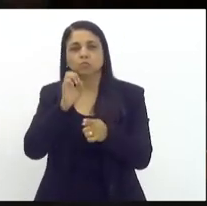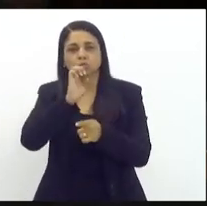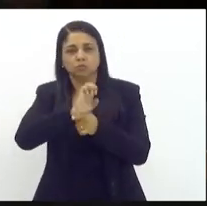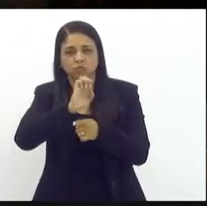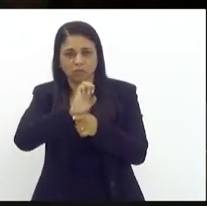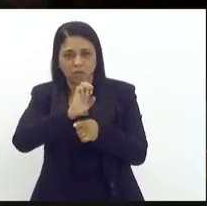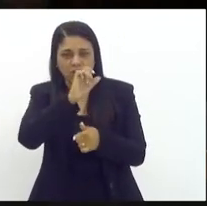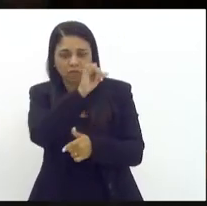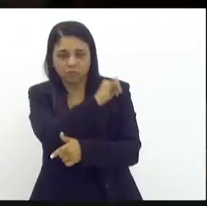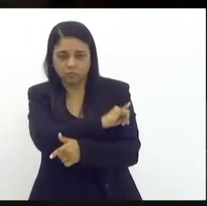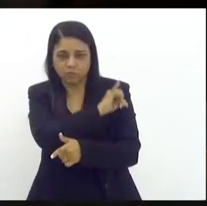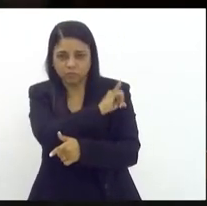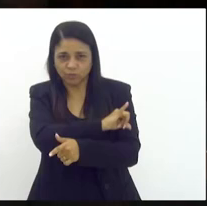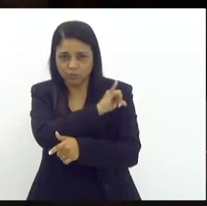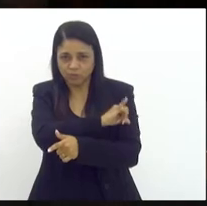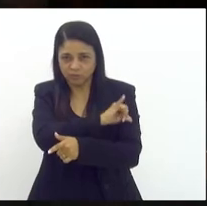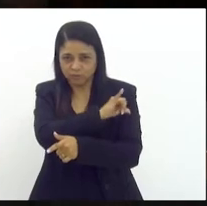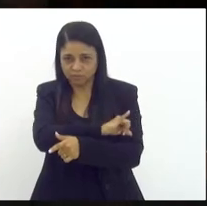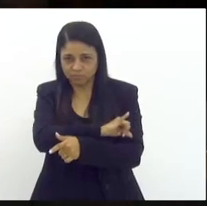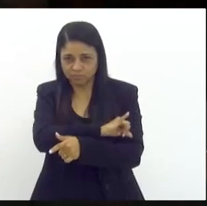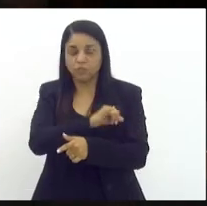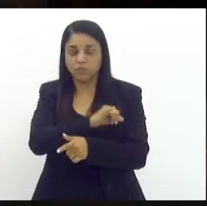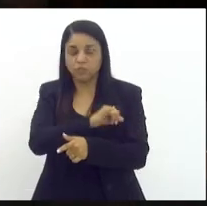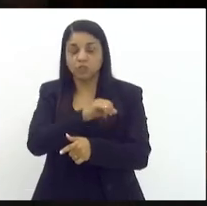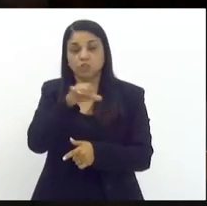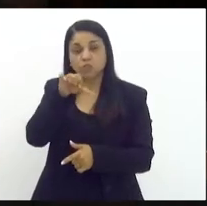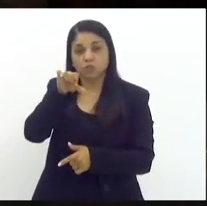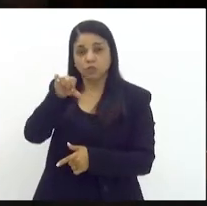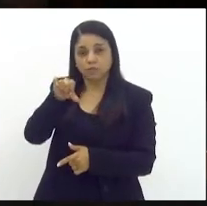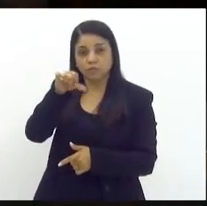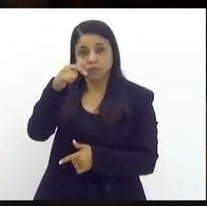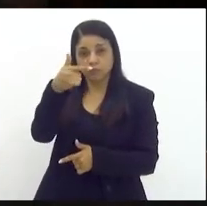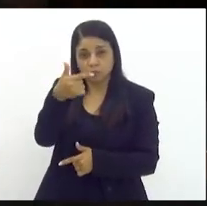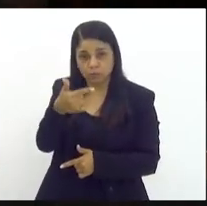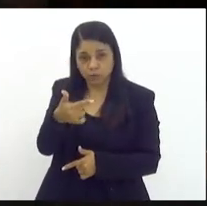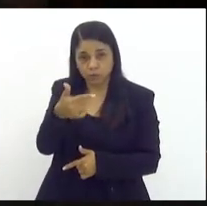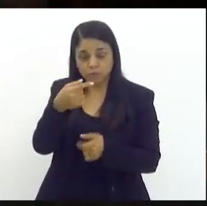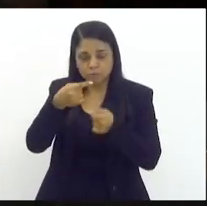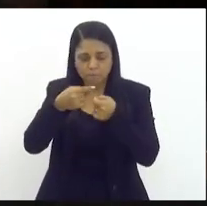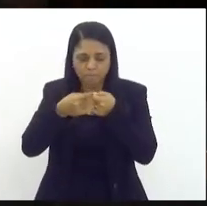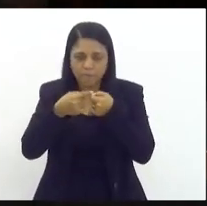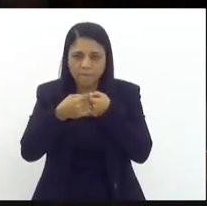Rio de Janeiro e nos nossos 92 municípios